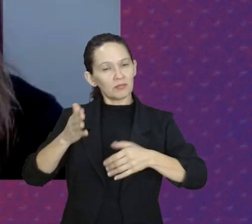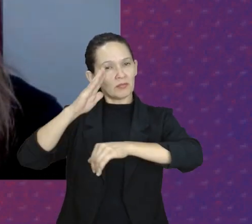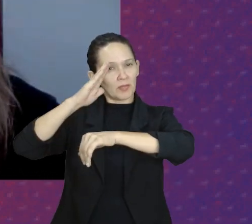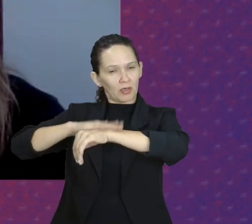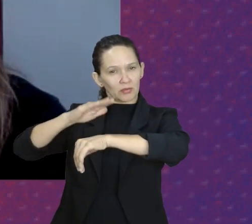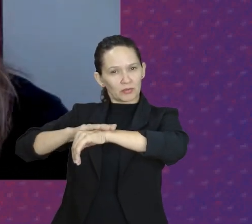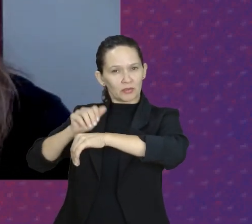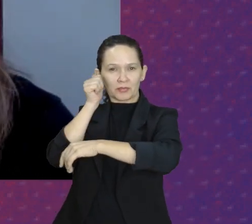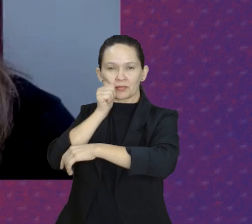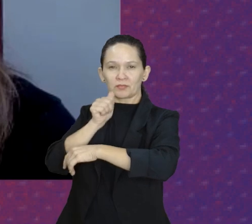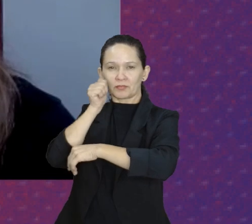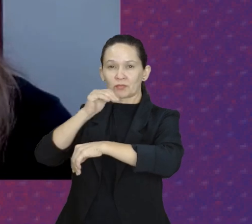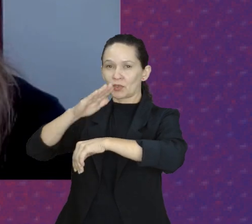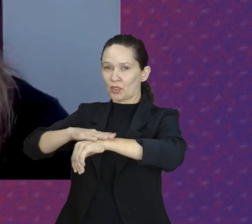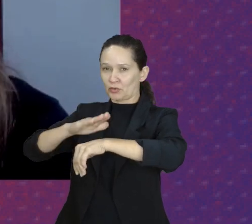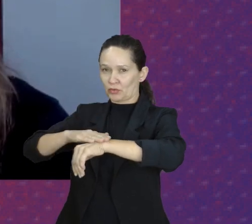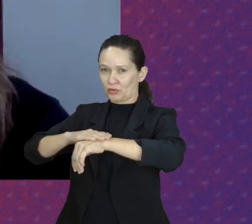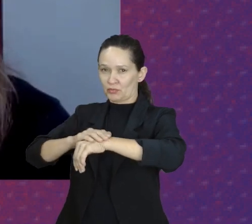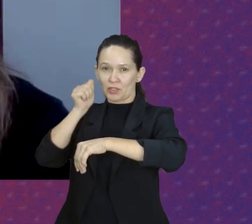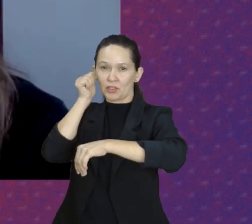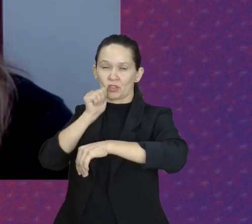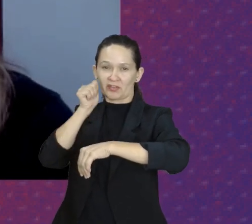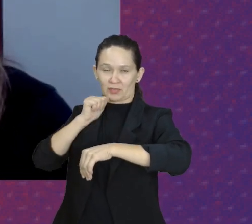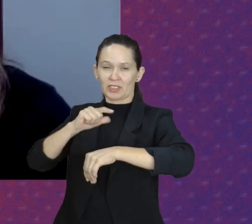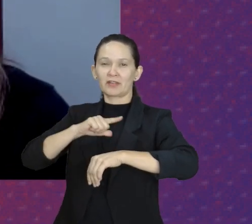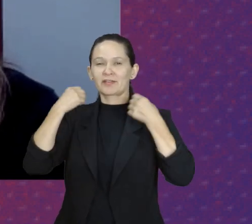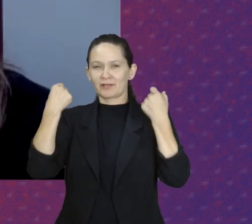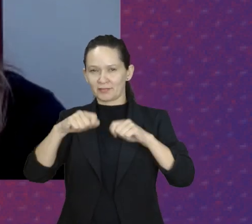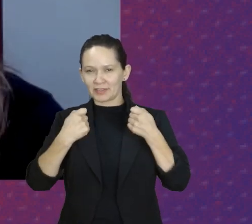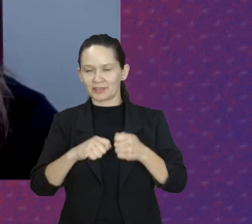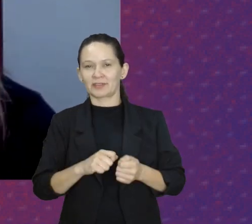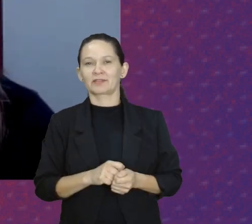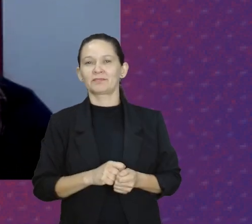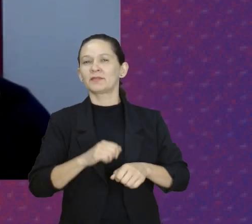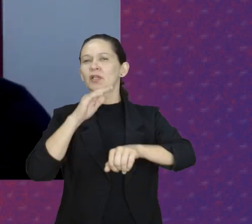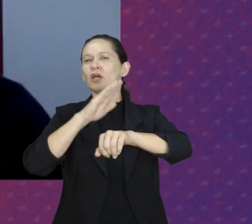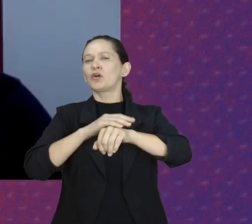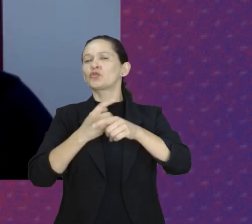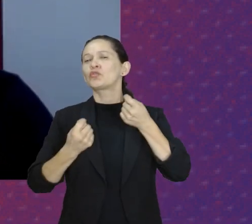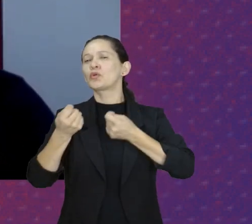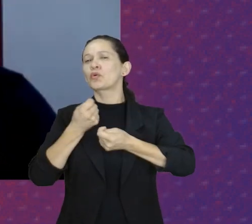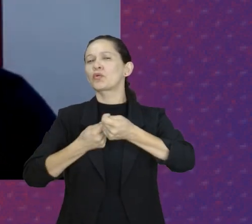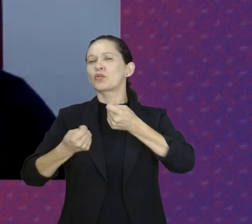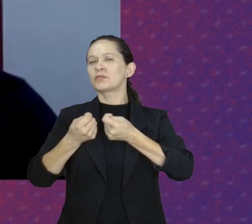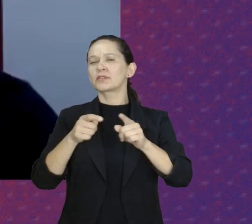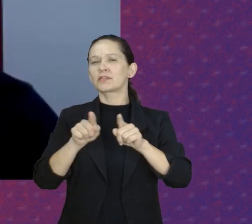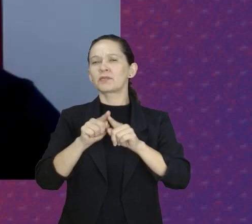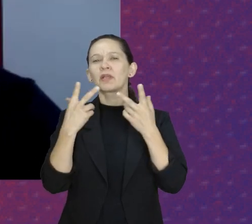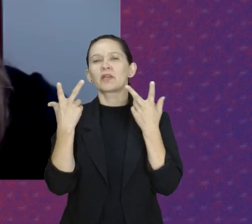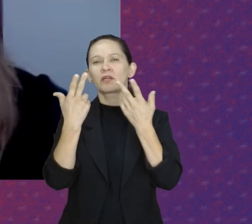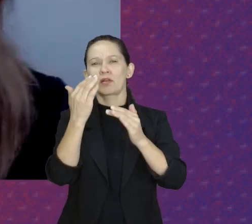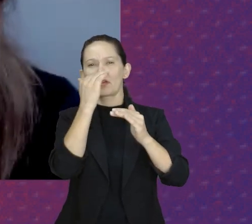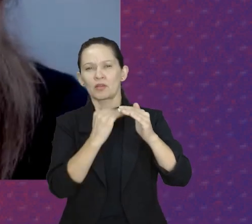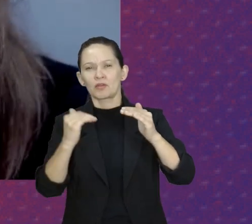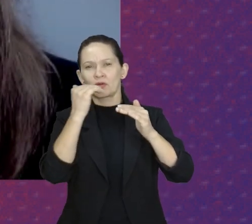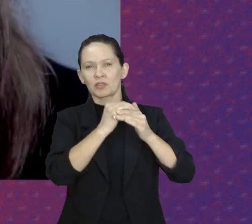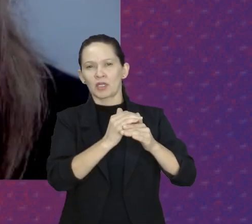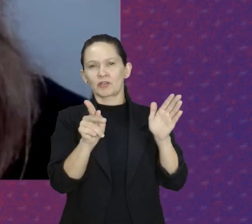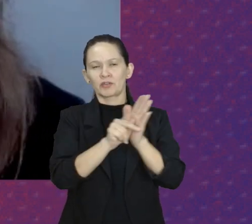das mulheres sobre o tempo também, autonomia econômica e igualdade entre as